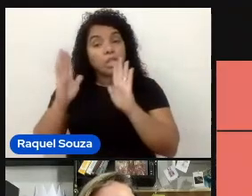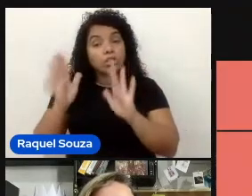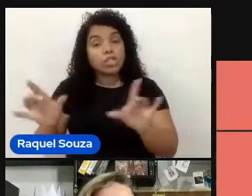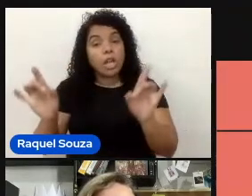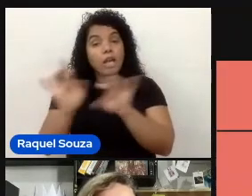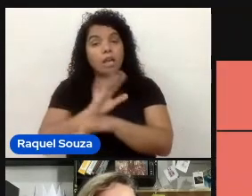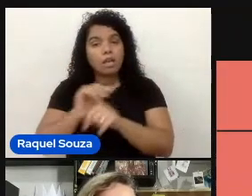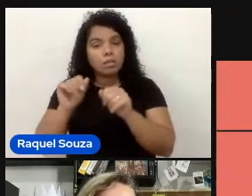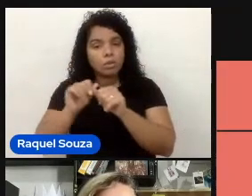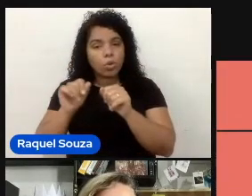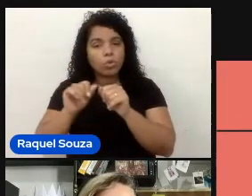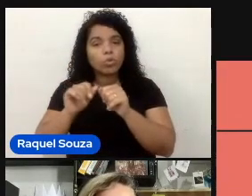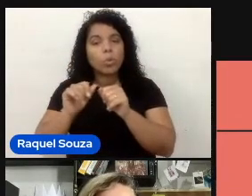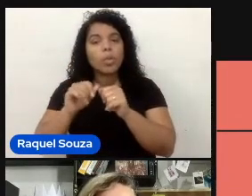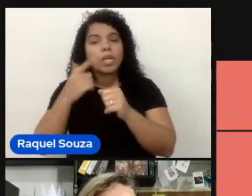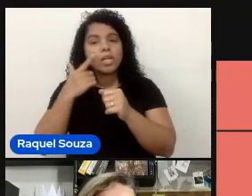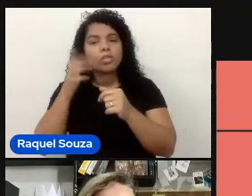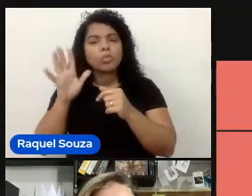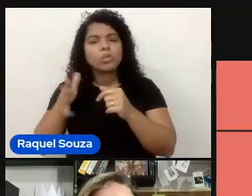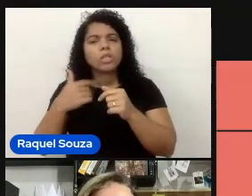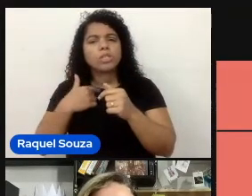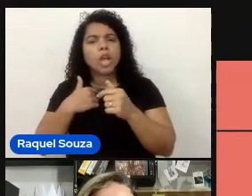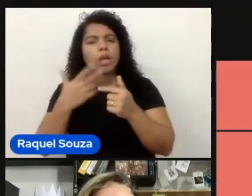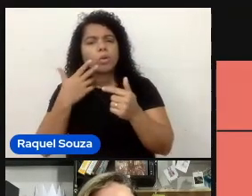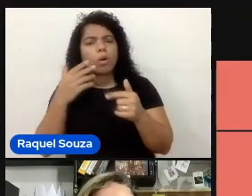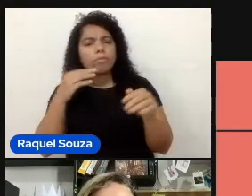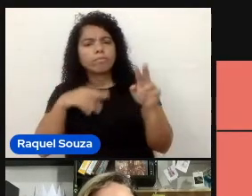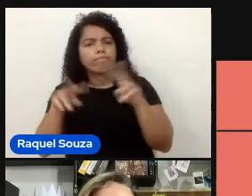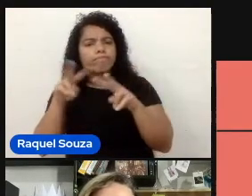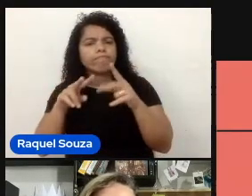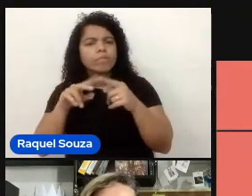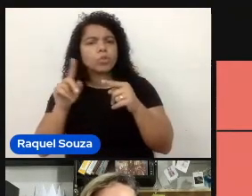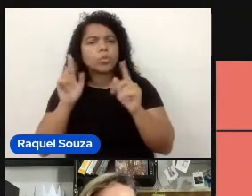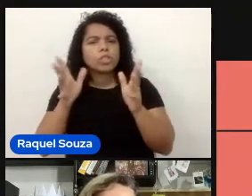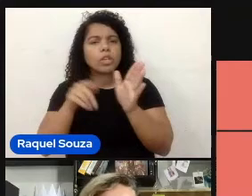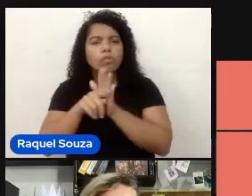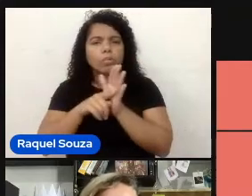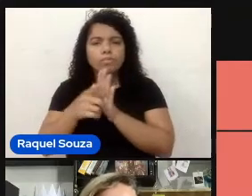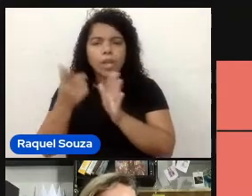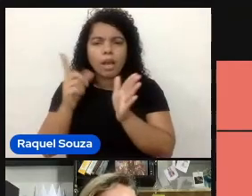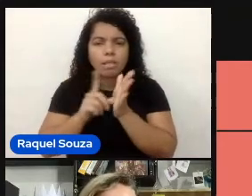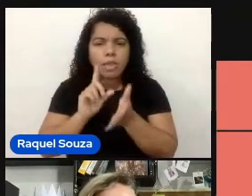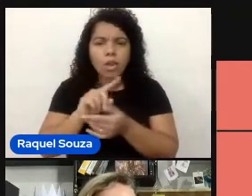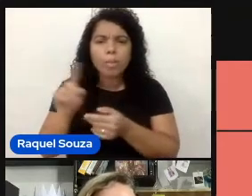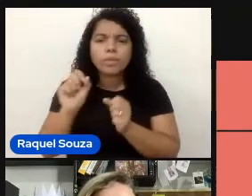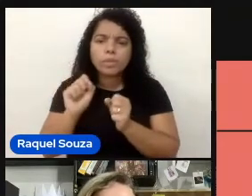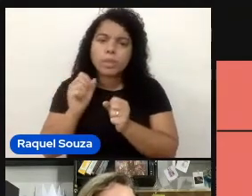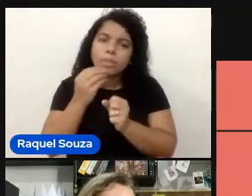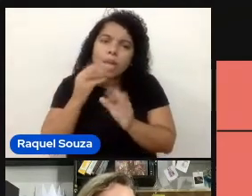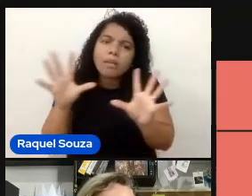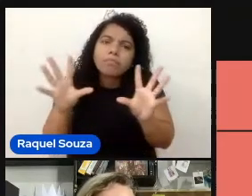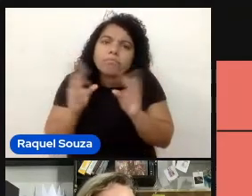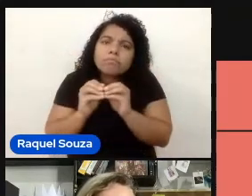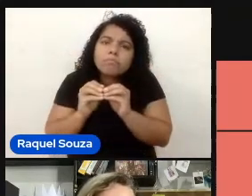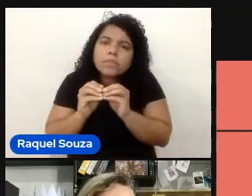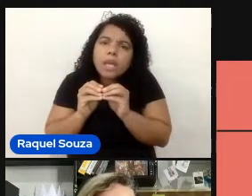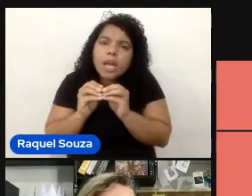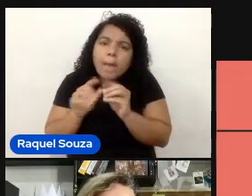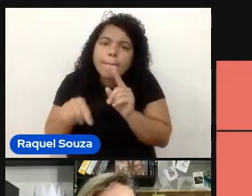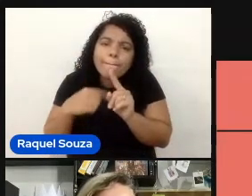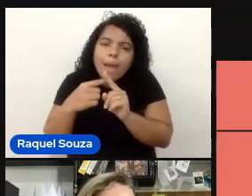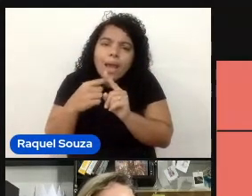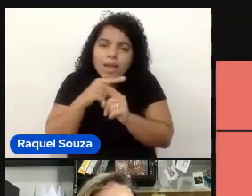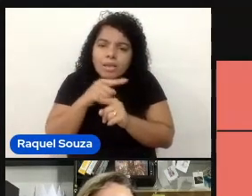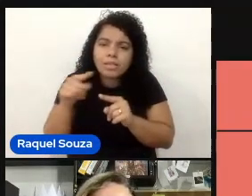construídos e com a visão de tudo aquilo que já foi levantado anteriormente. Então, se eu puder resumir ainda um pouquinho mais para